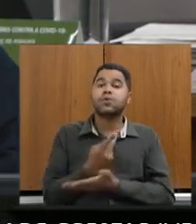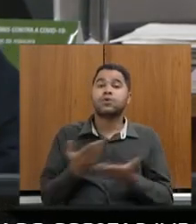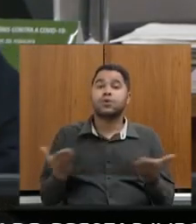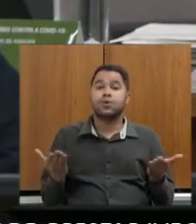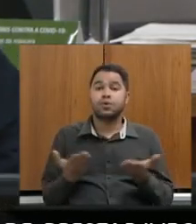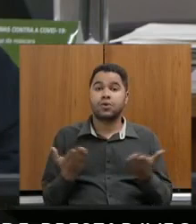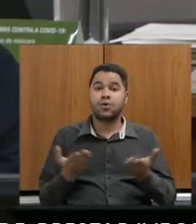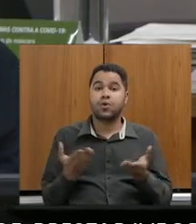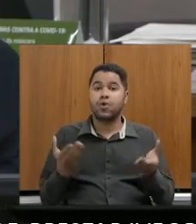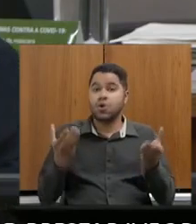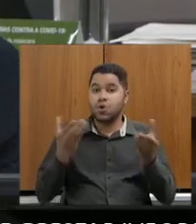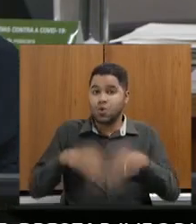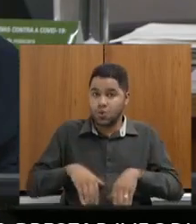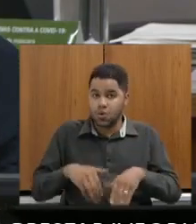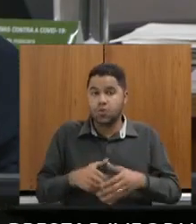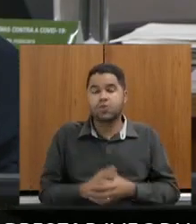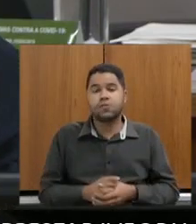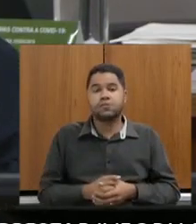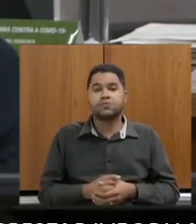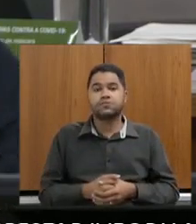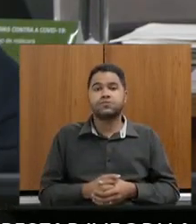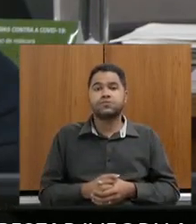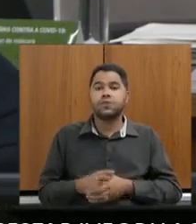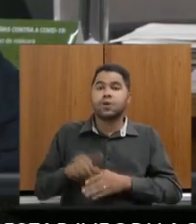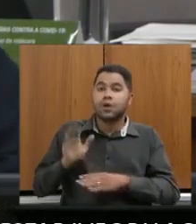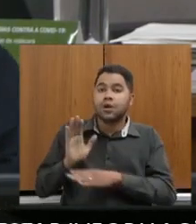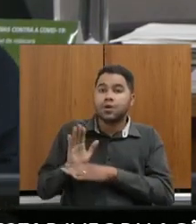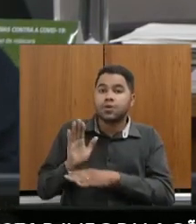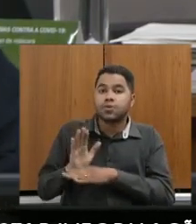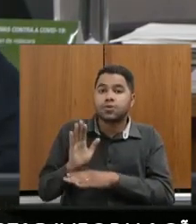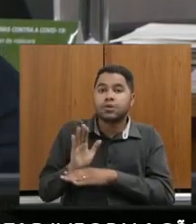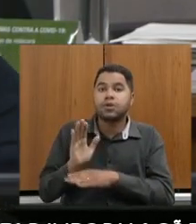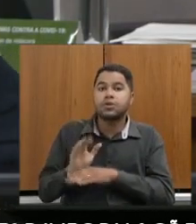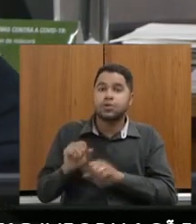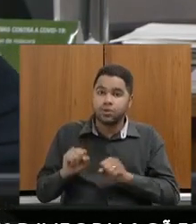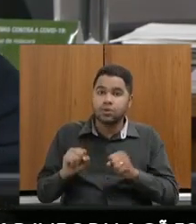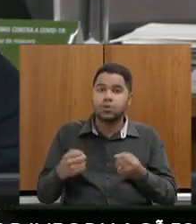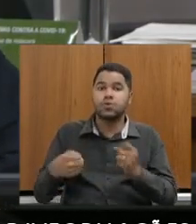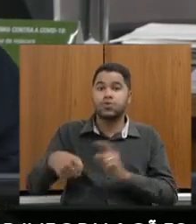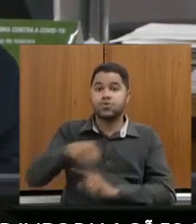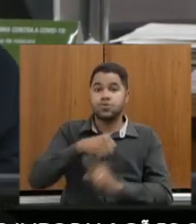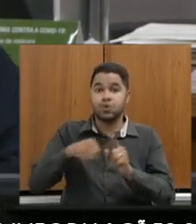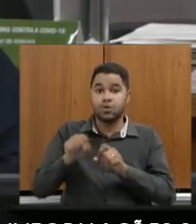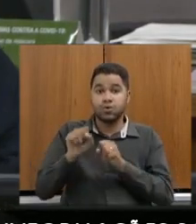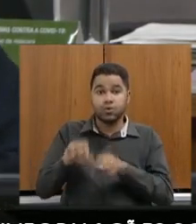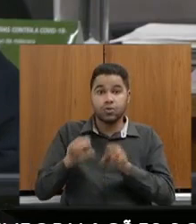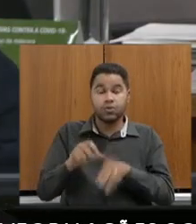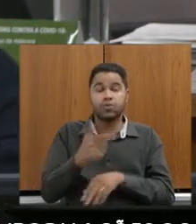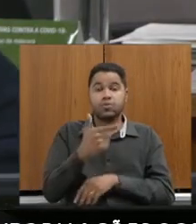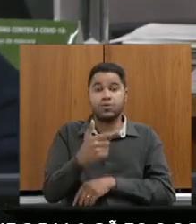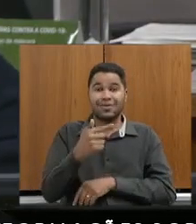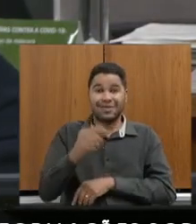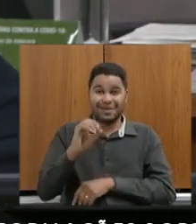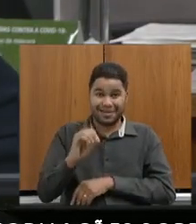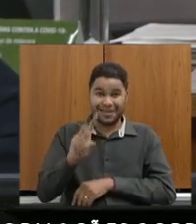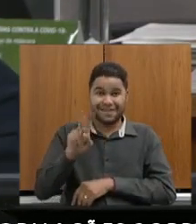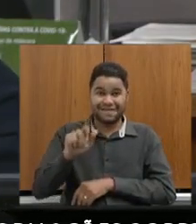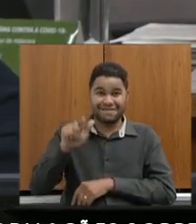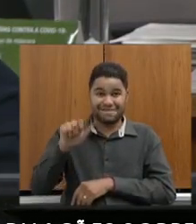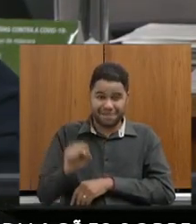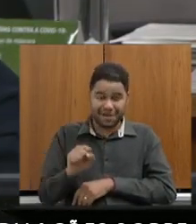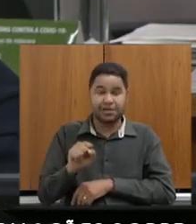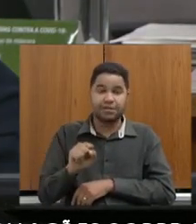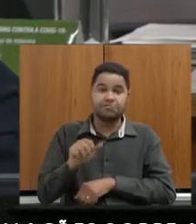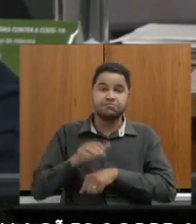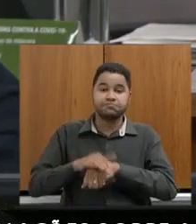o concurso é para auxiliar de segurança do socioeducativo para 270 vagas já era uma rede